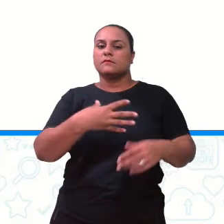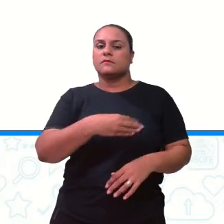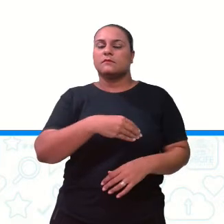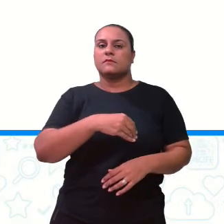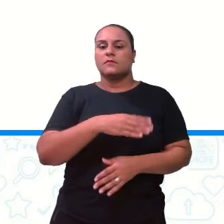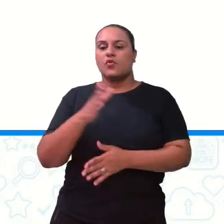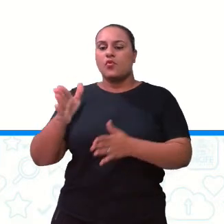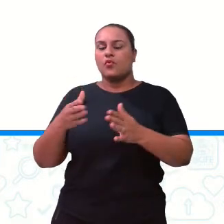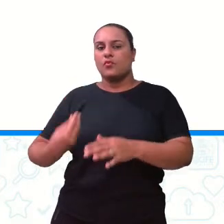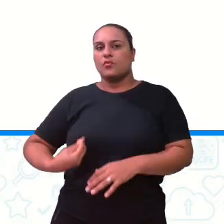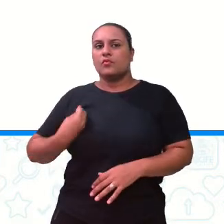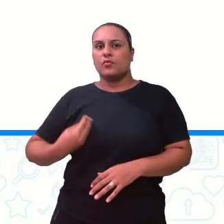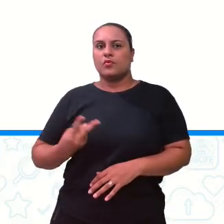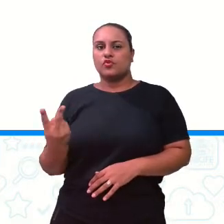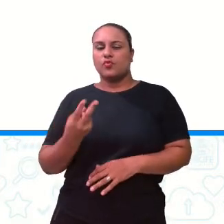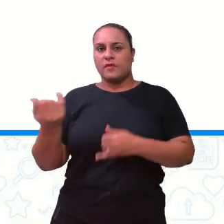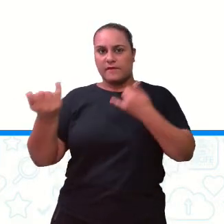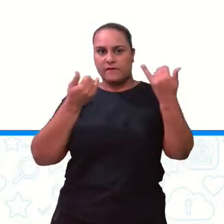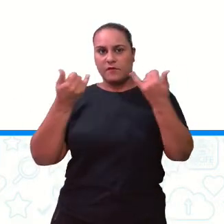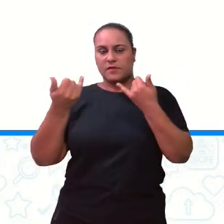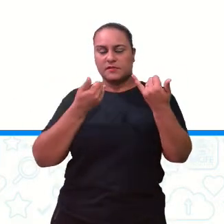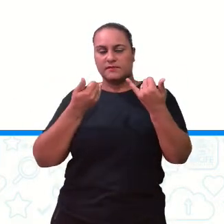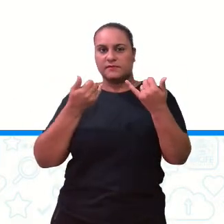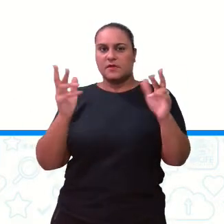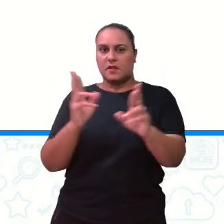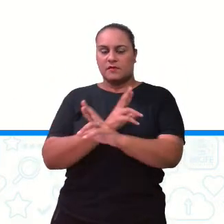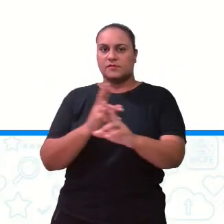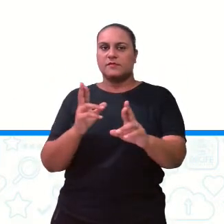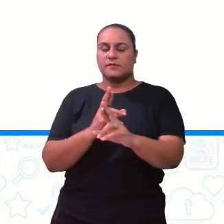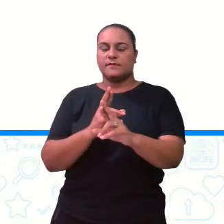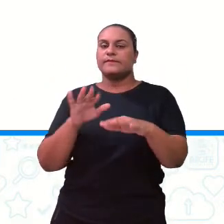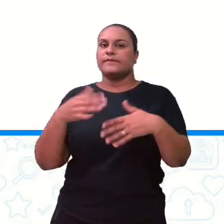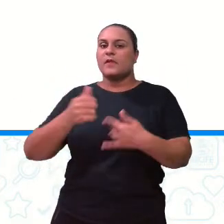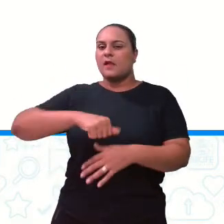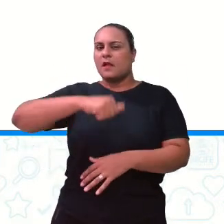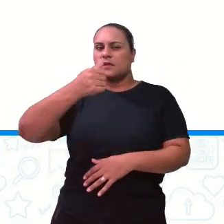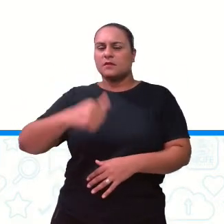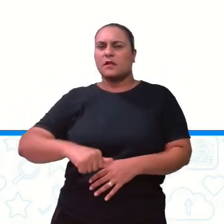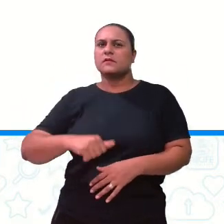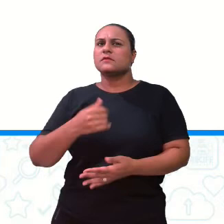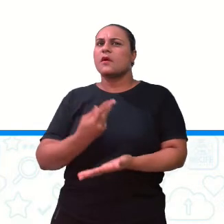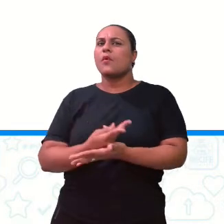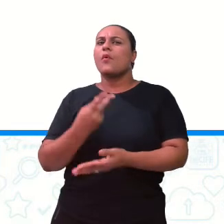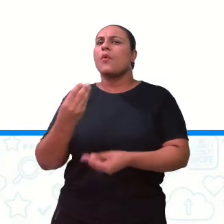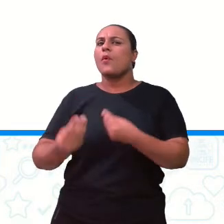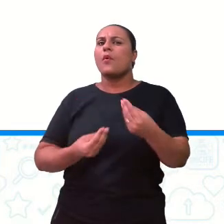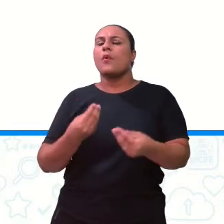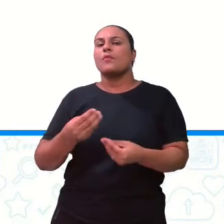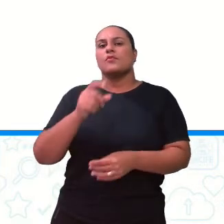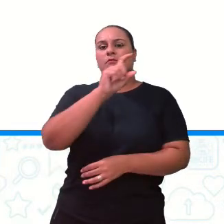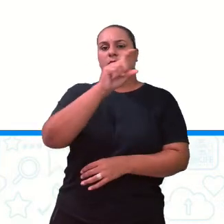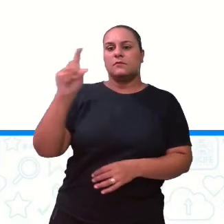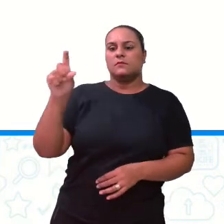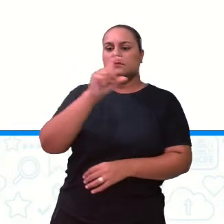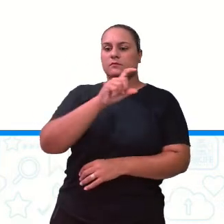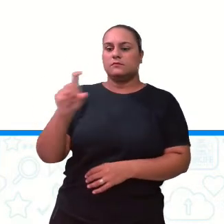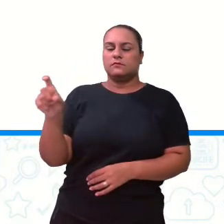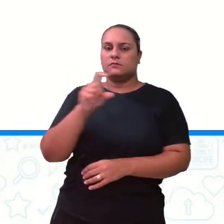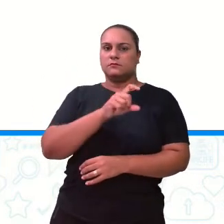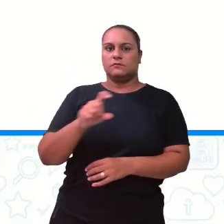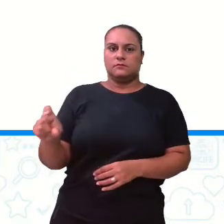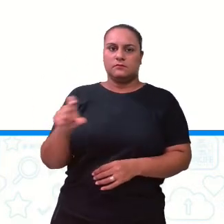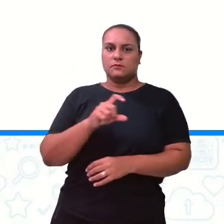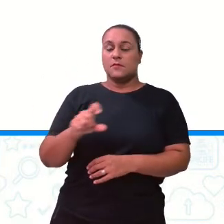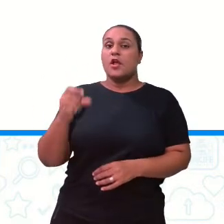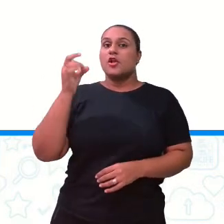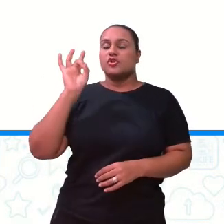está relacionando duas informações. E a leitura, ela está acontecendo de forma horizontal. A gente só está